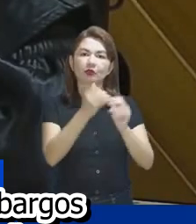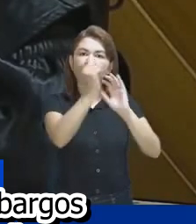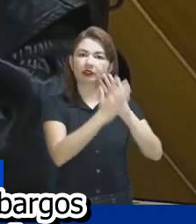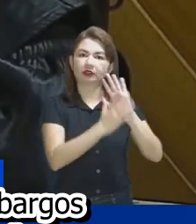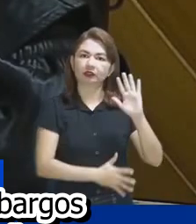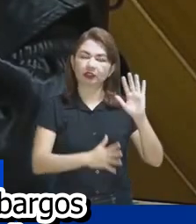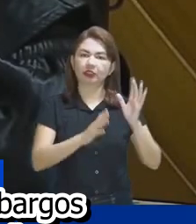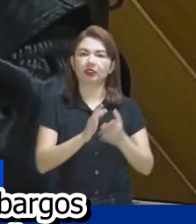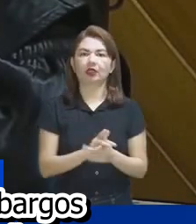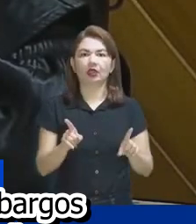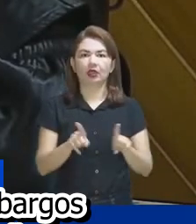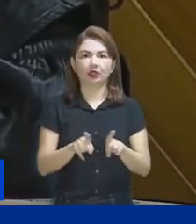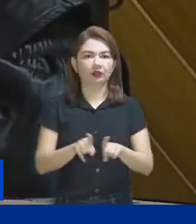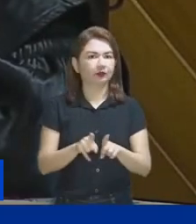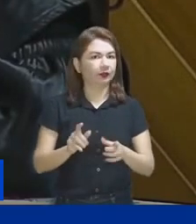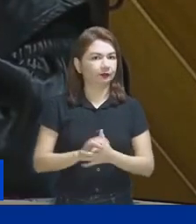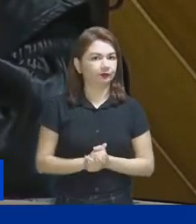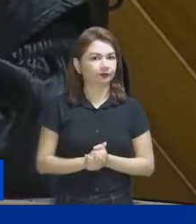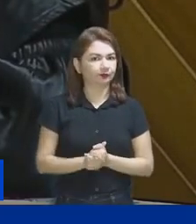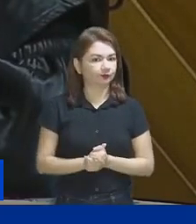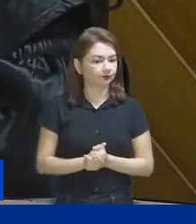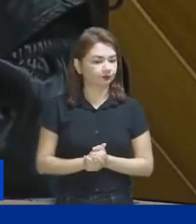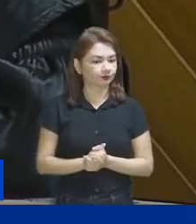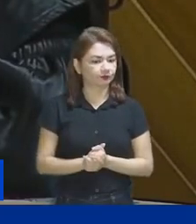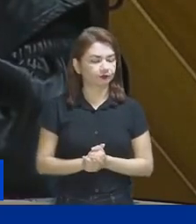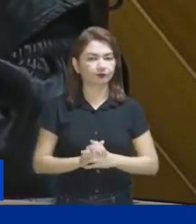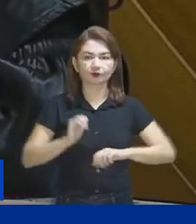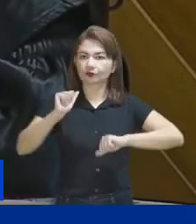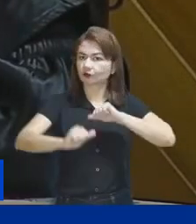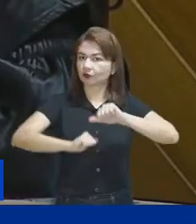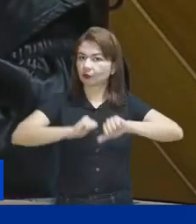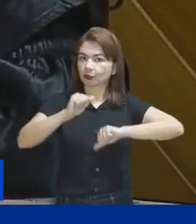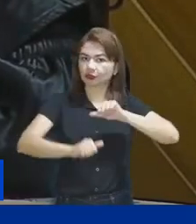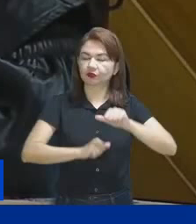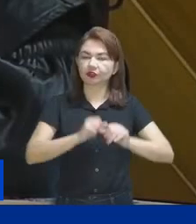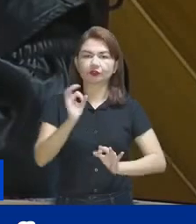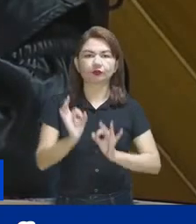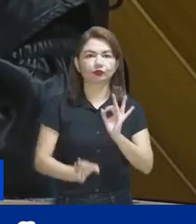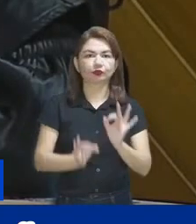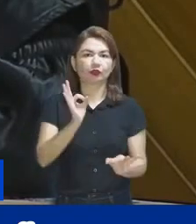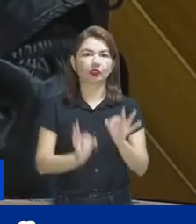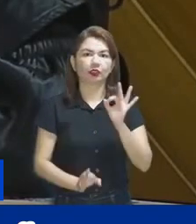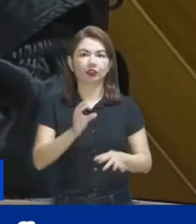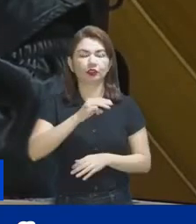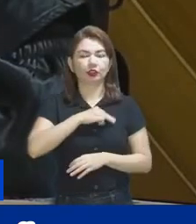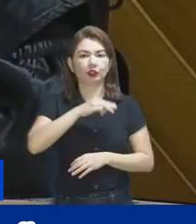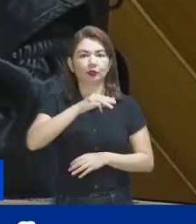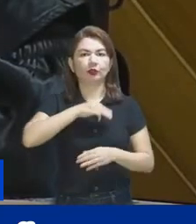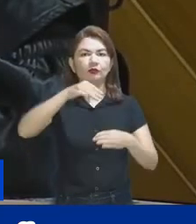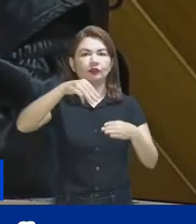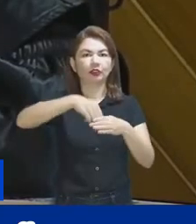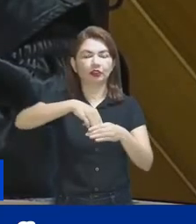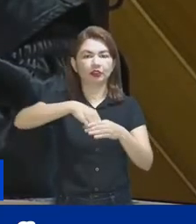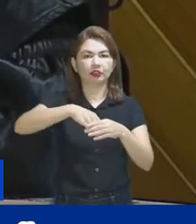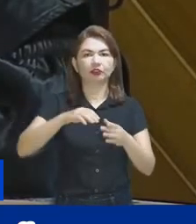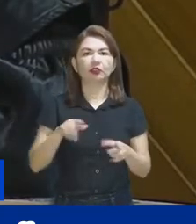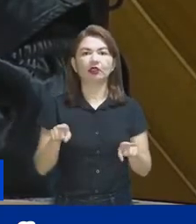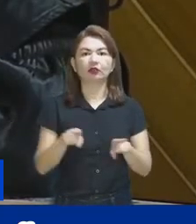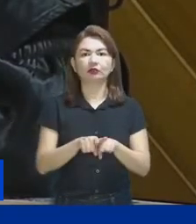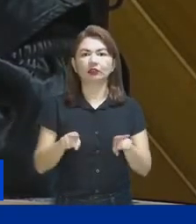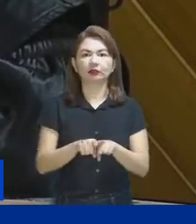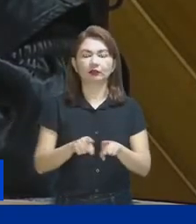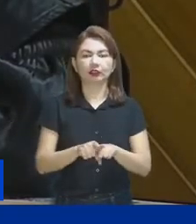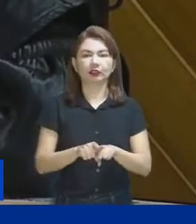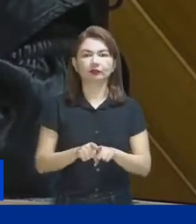omissão identificada, aplicando-lhe os efeitos modificativos ao julgado. O Ministério Público Eleitoral apresentou